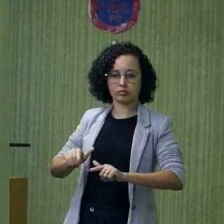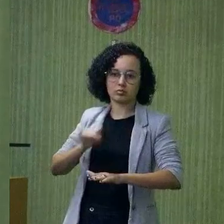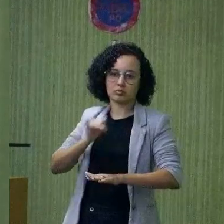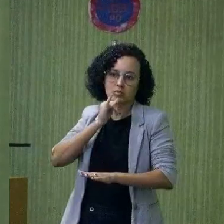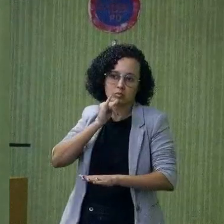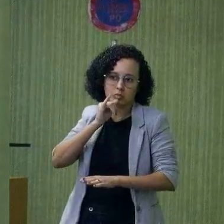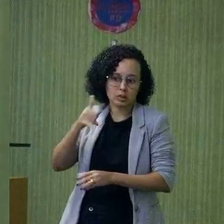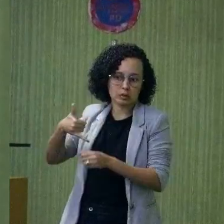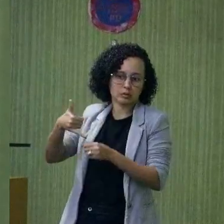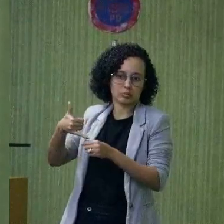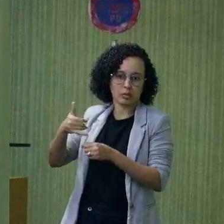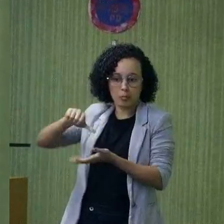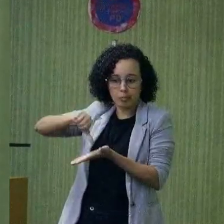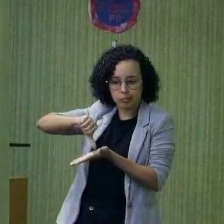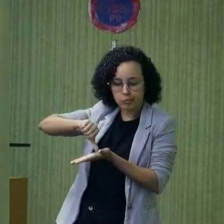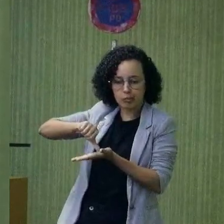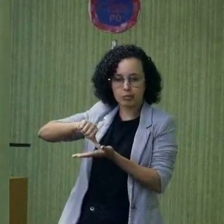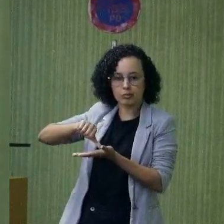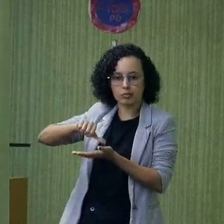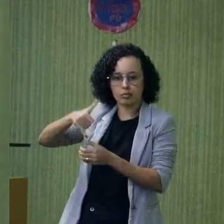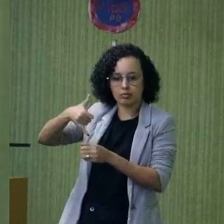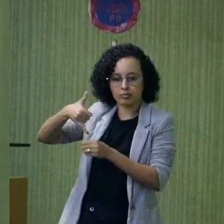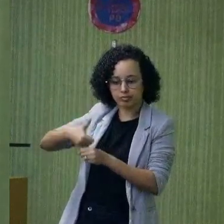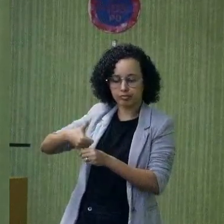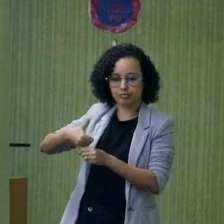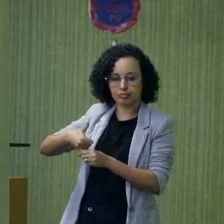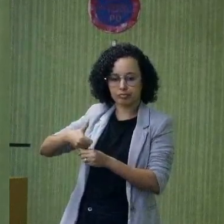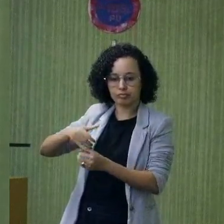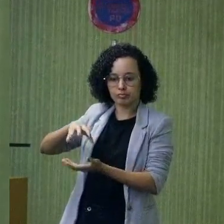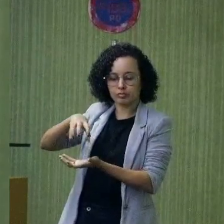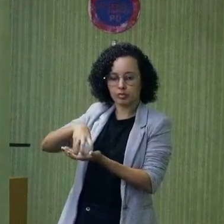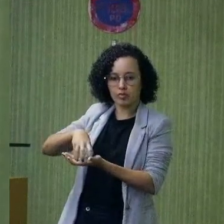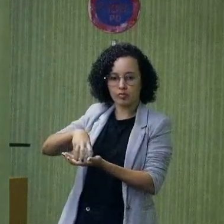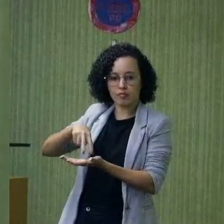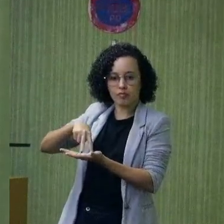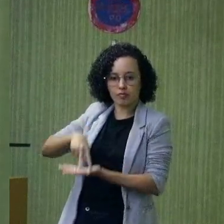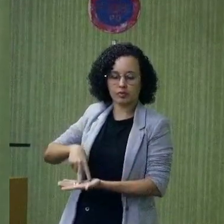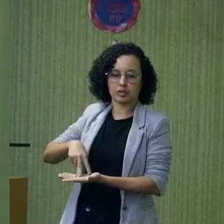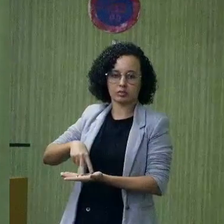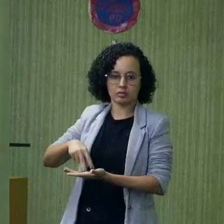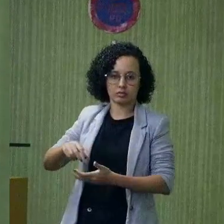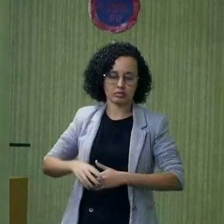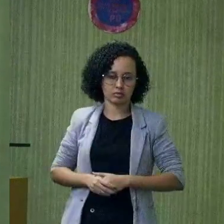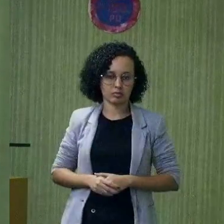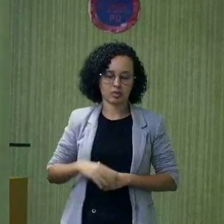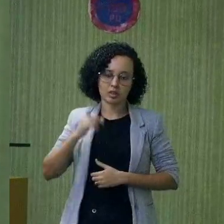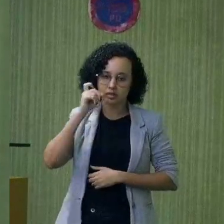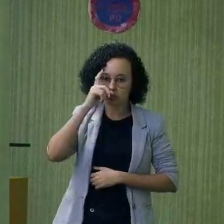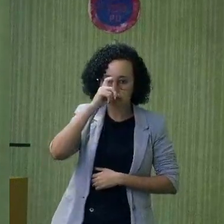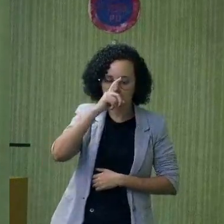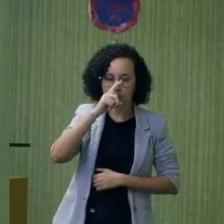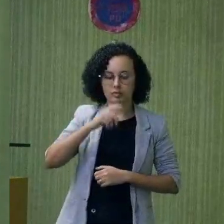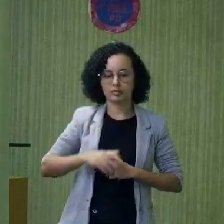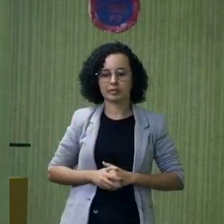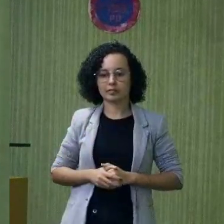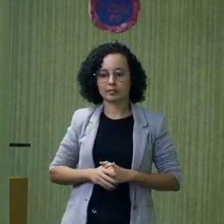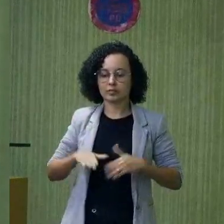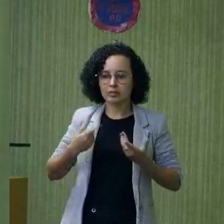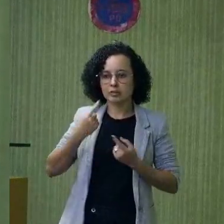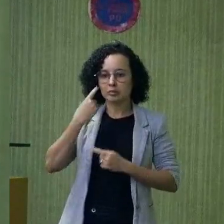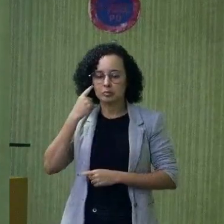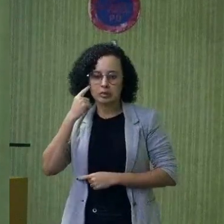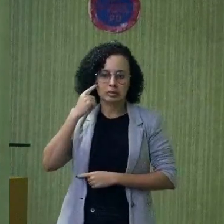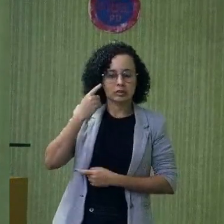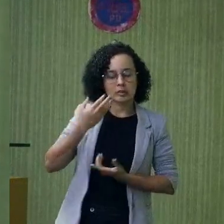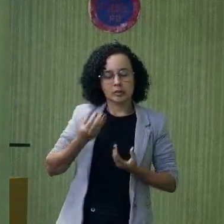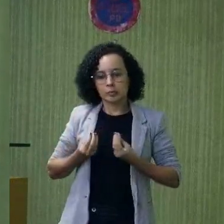assim um posto né pras pros barcos estacionarem colocar ali o combustível é meio difícil né Então a gente fica pensando com